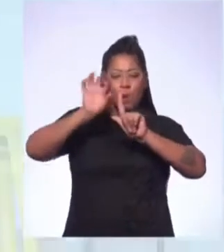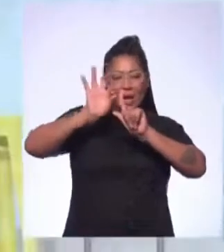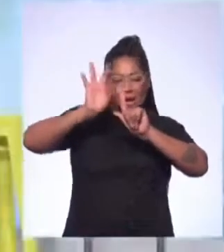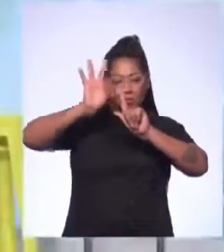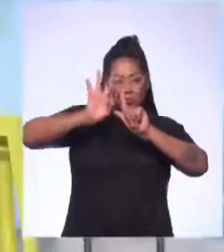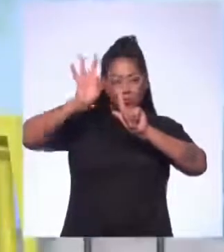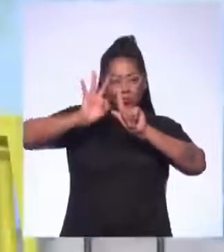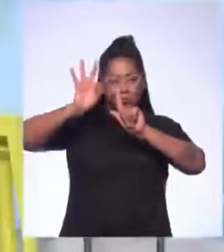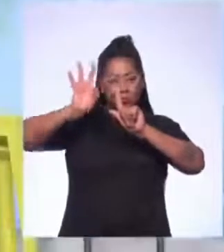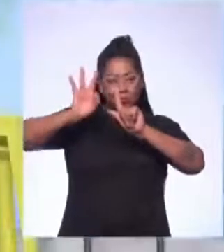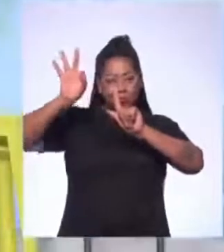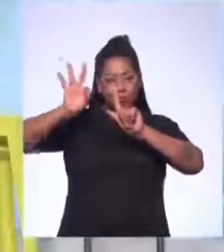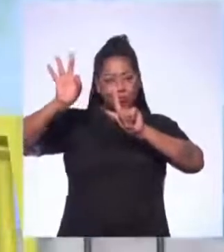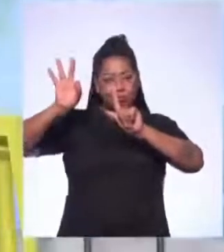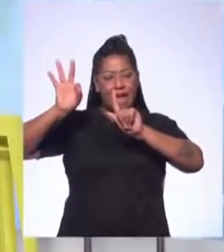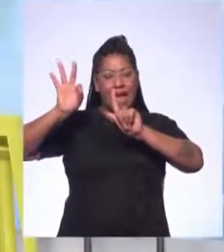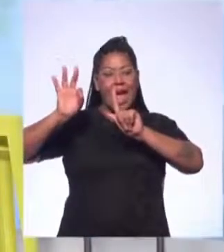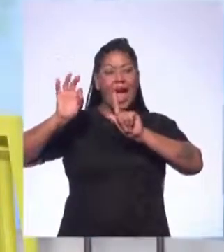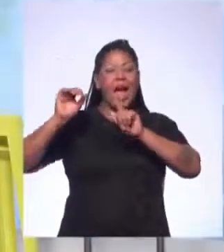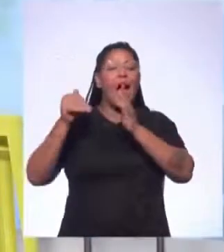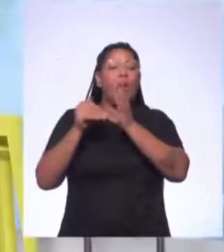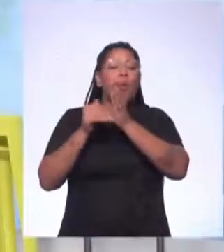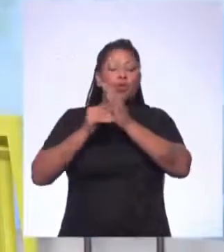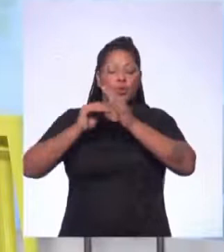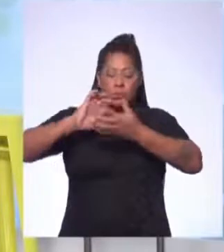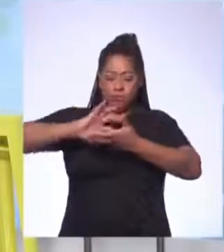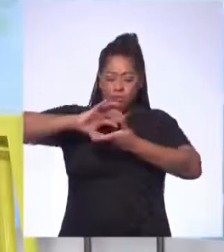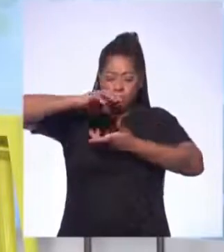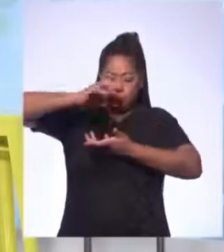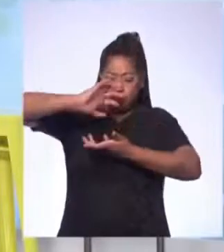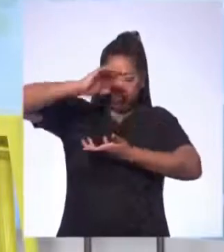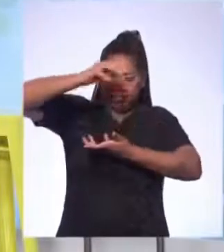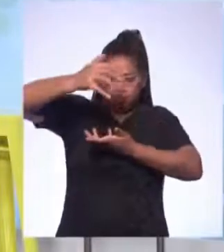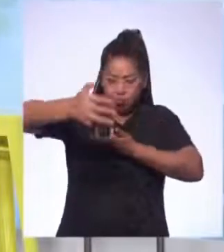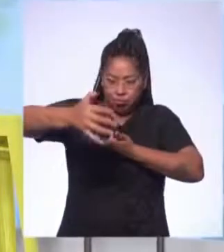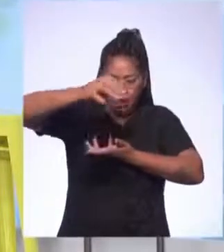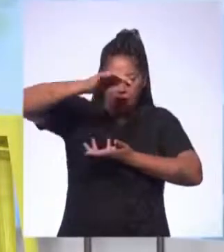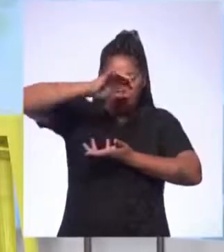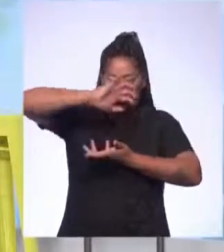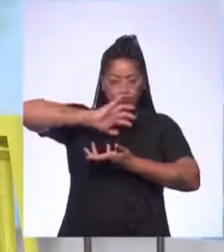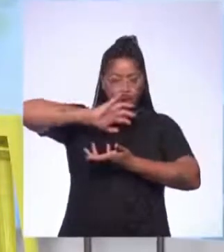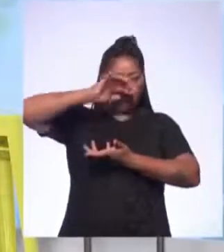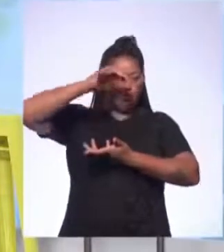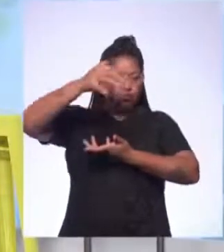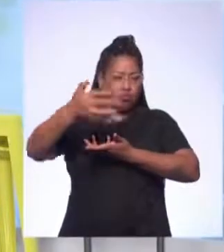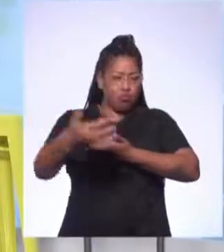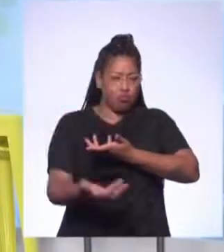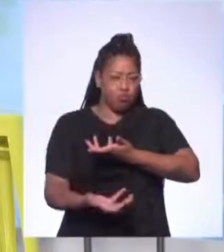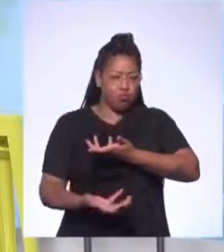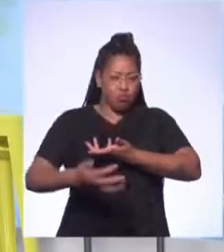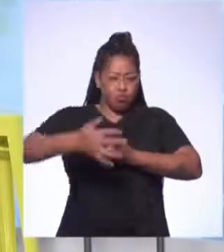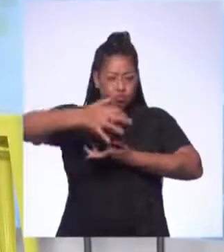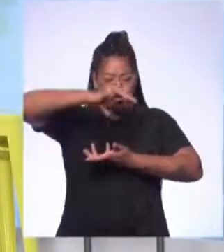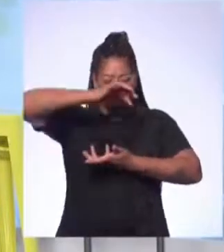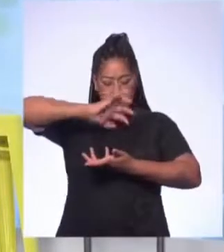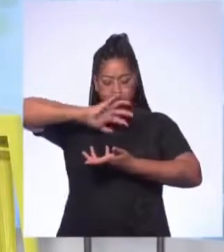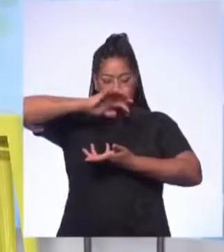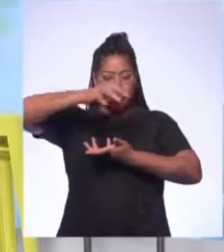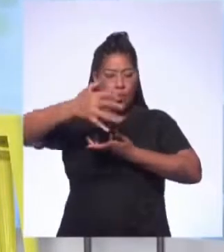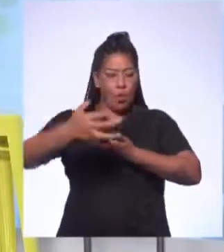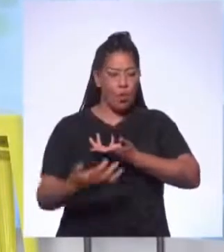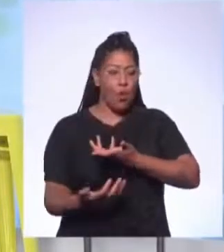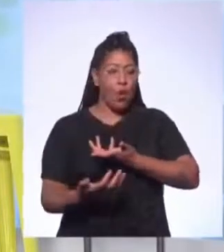que é a última camada e a camada mais externa da atmosfera, ok? O